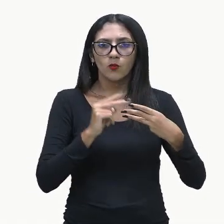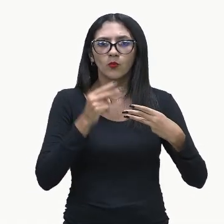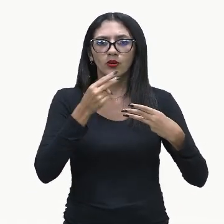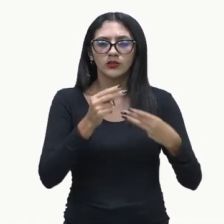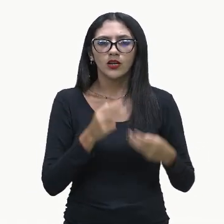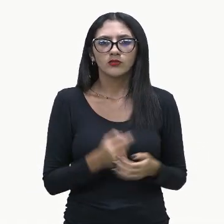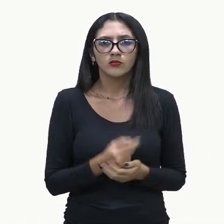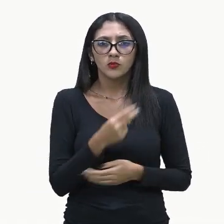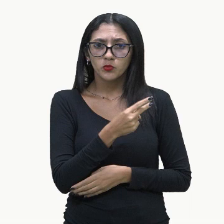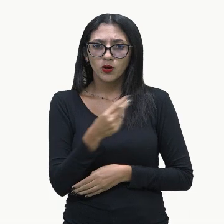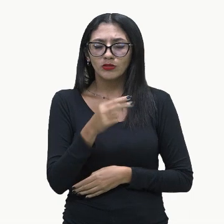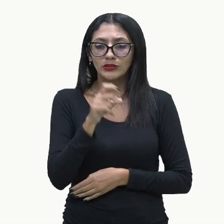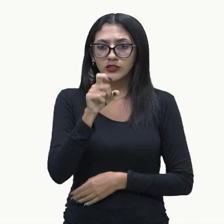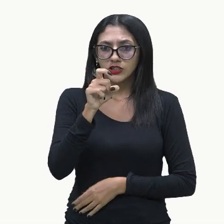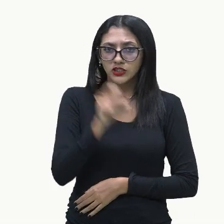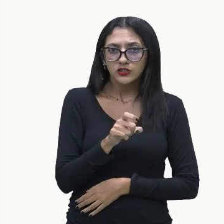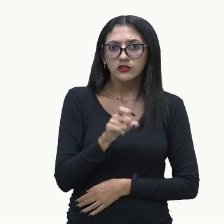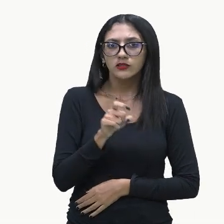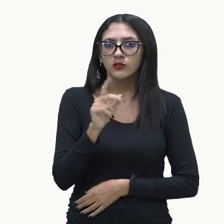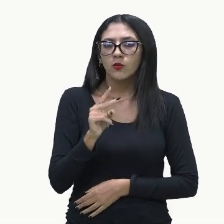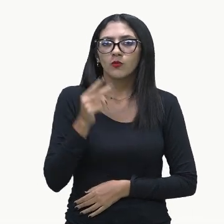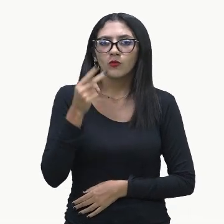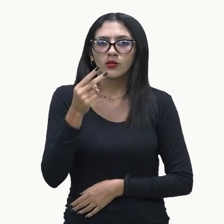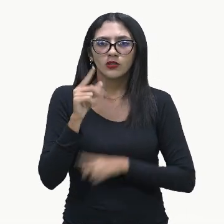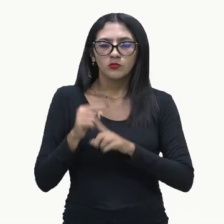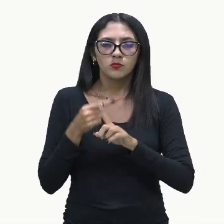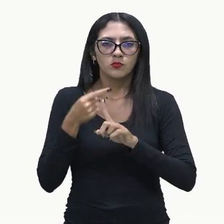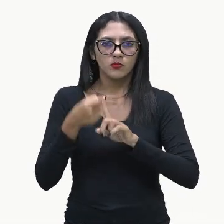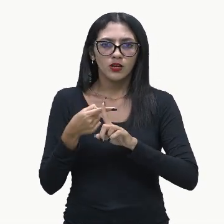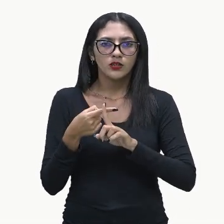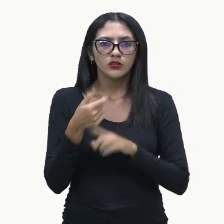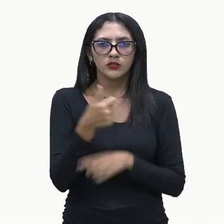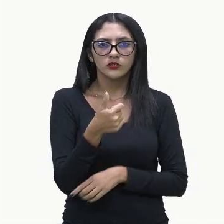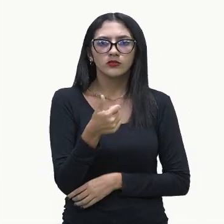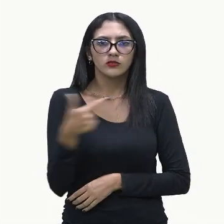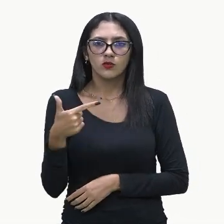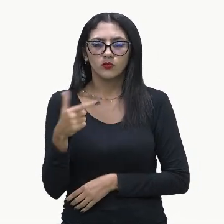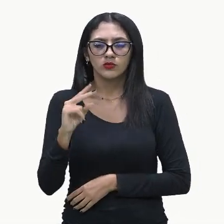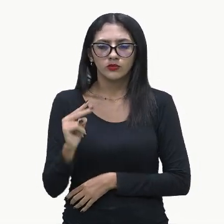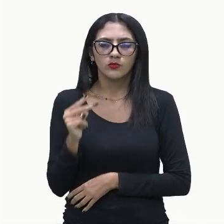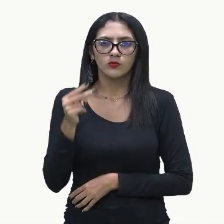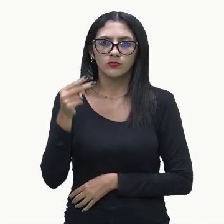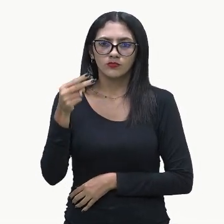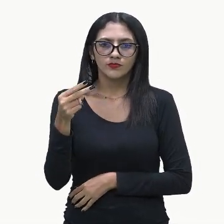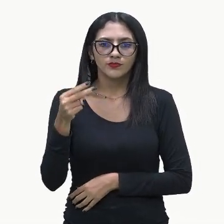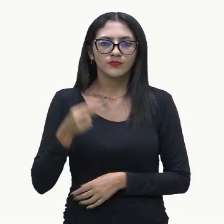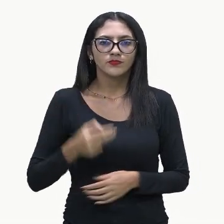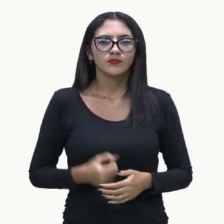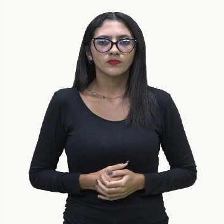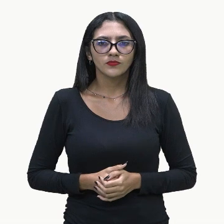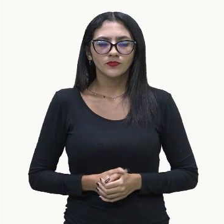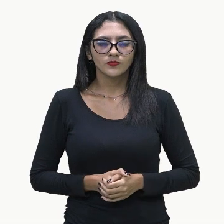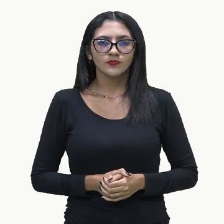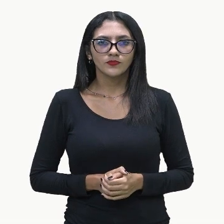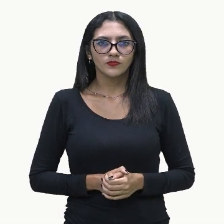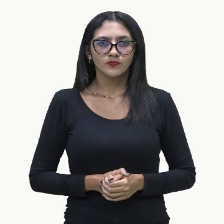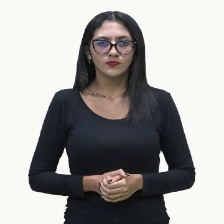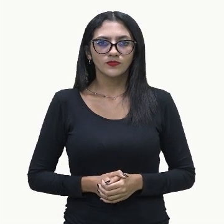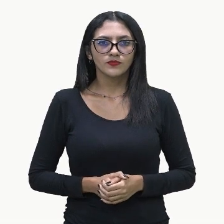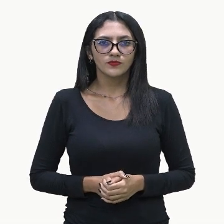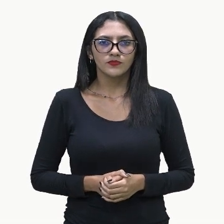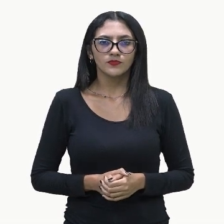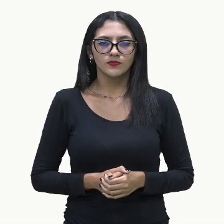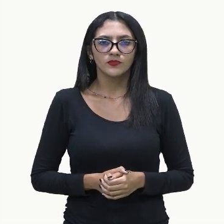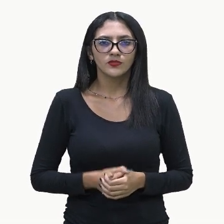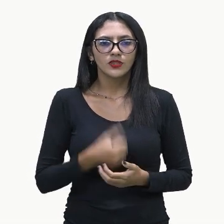x ao quadrado, mais o C, que é 12, então 12 ao quadrado. Ok? 13